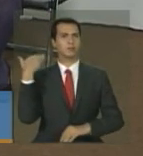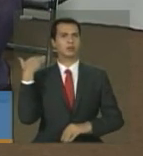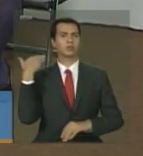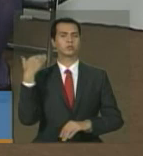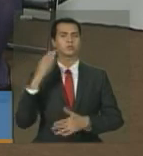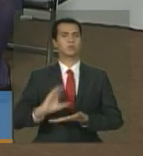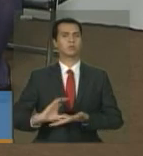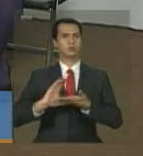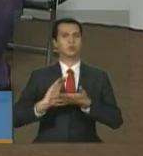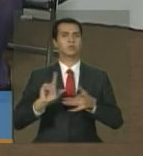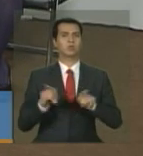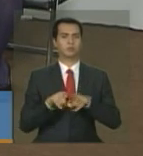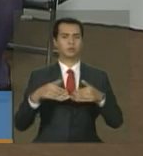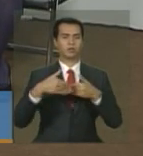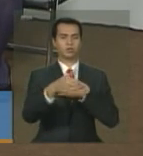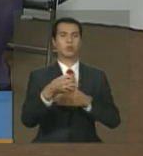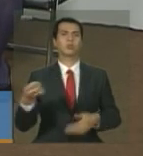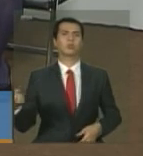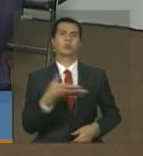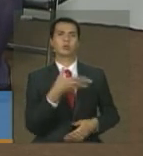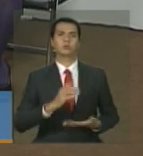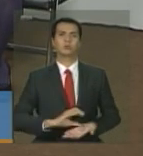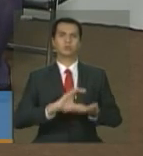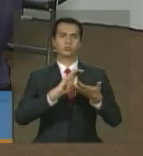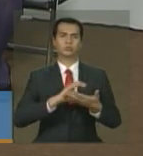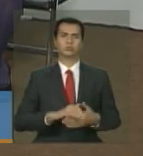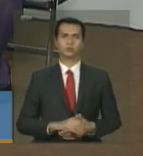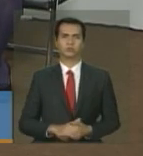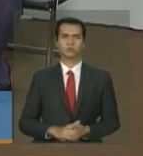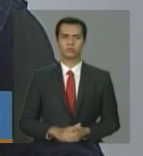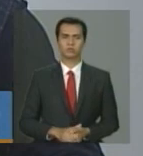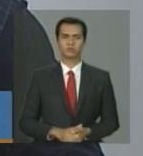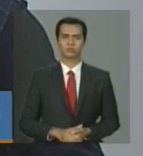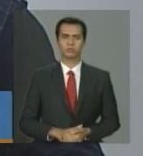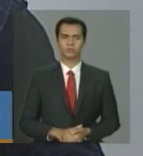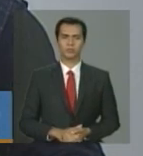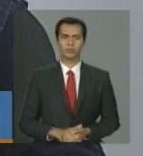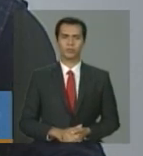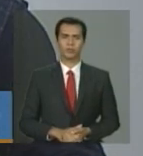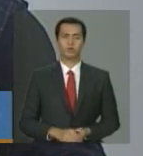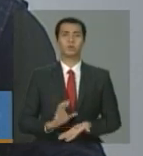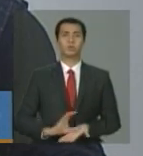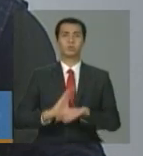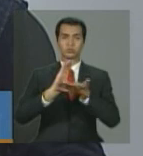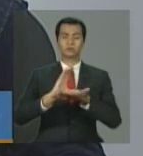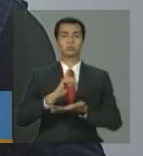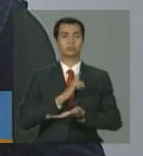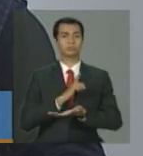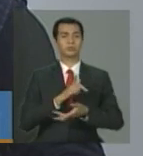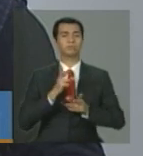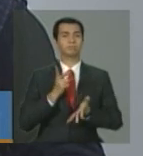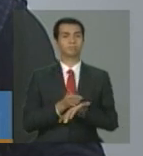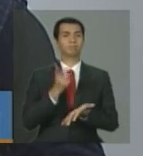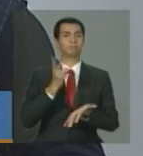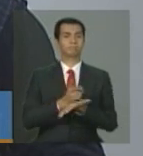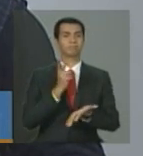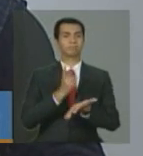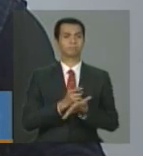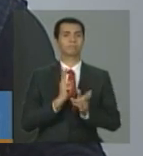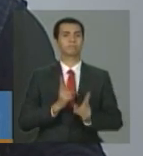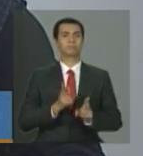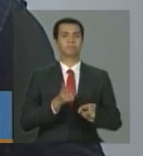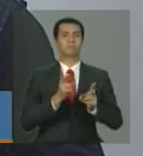novos conselheiros bons conselhos eles têm um caráter permanente esse caráter permanente ele se refere